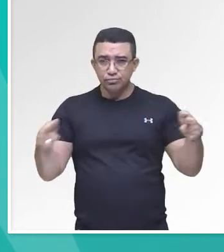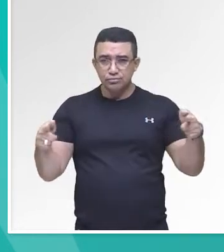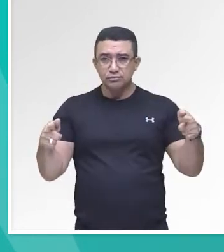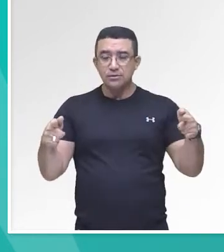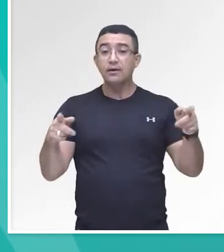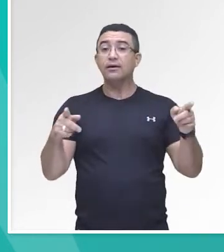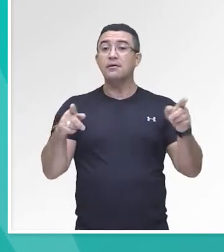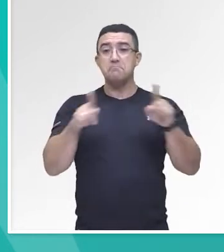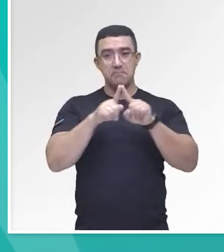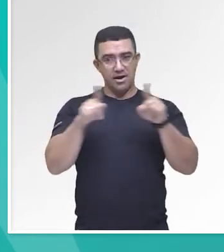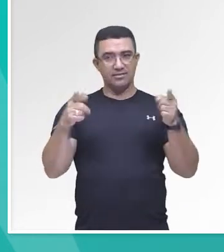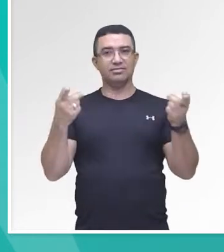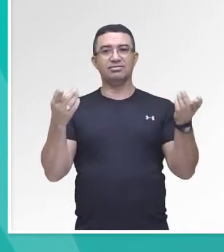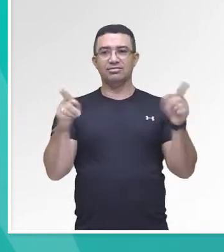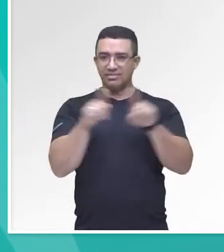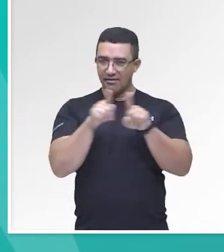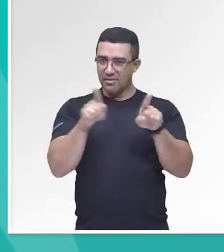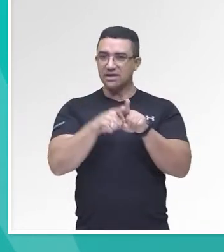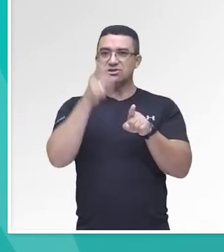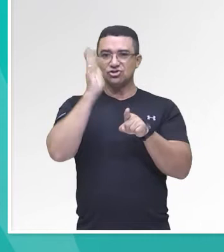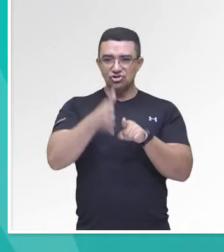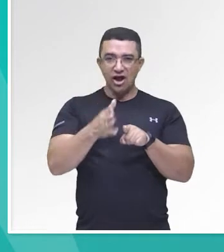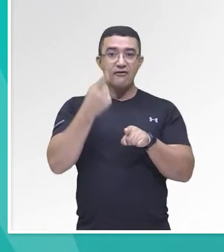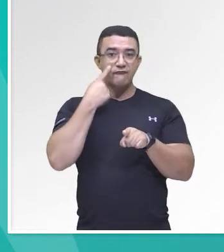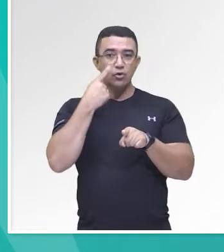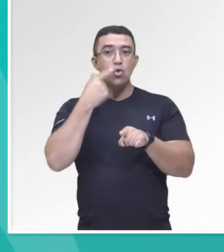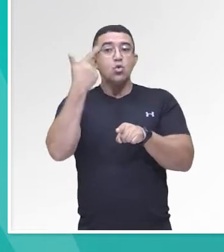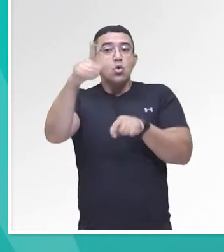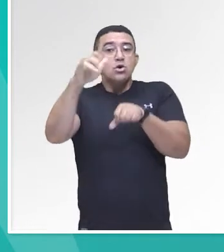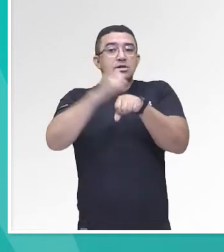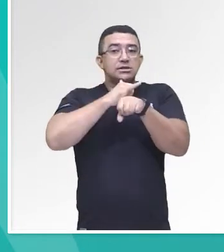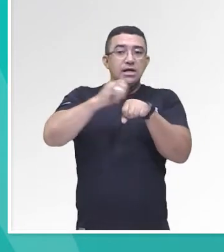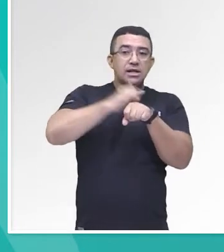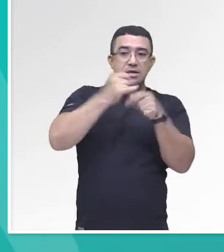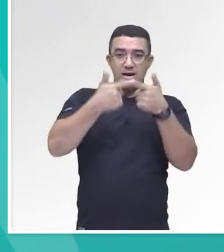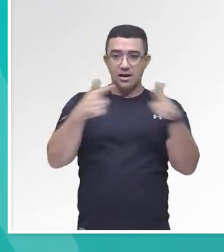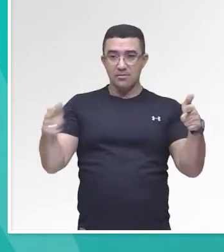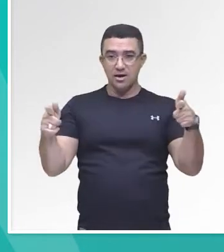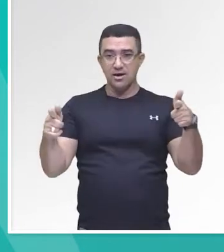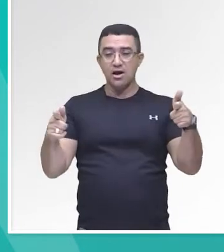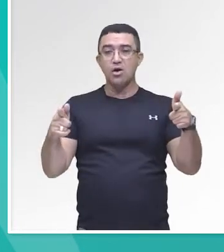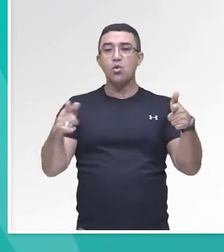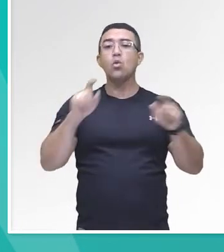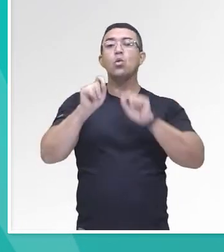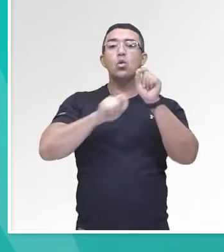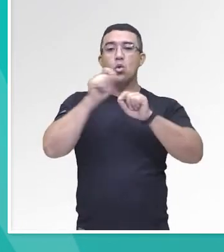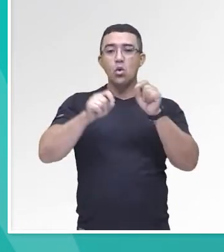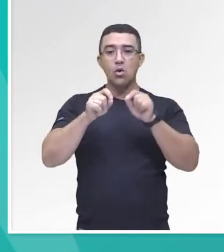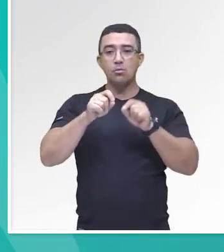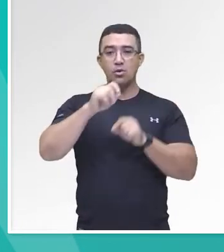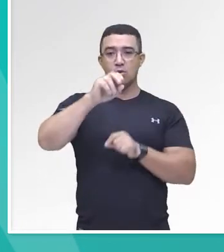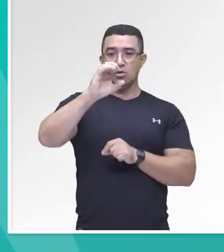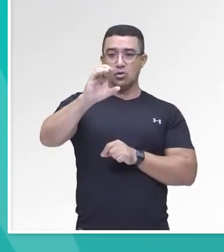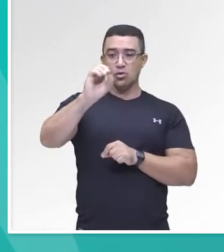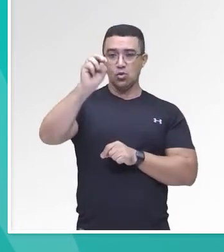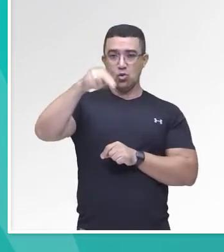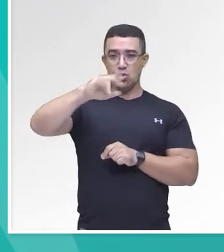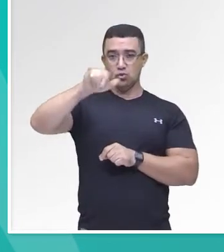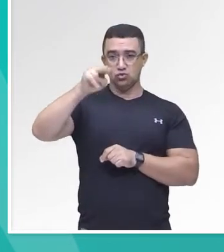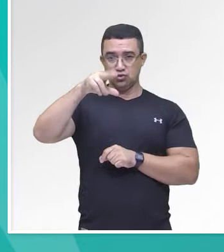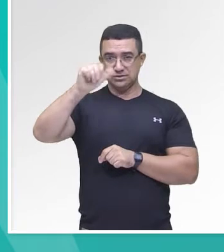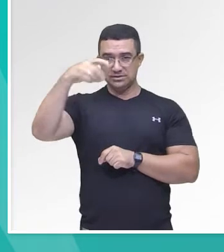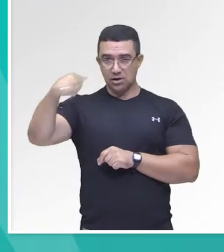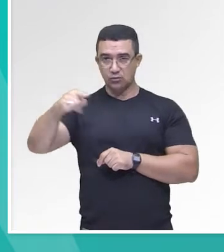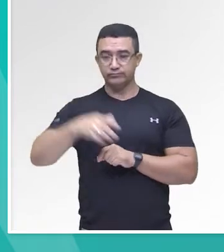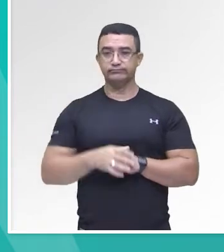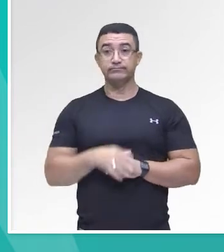conjunções. Conjunções também são esses mecanismos de encadeamento lógico discursivos.